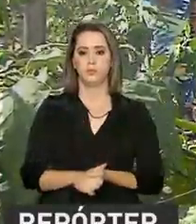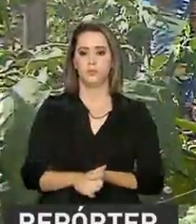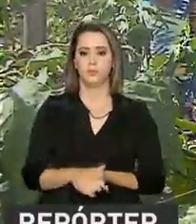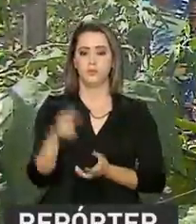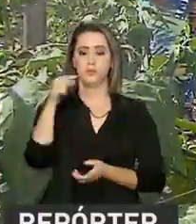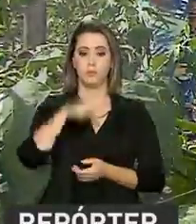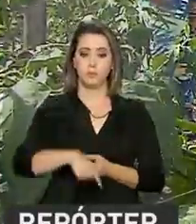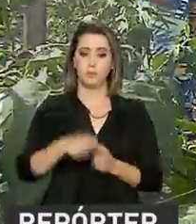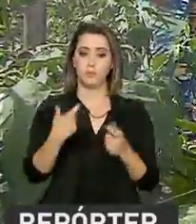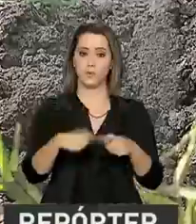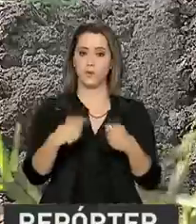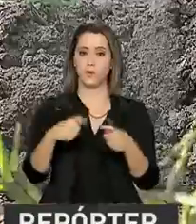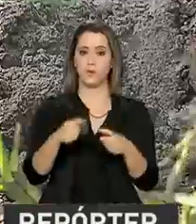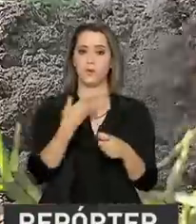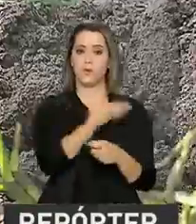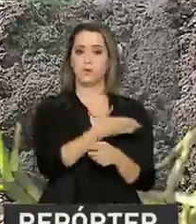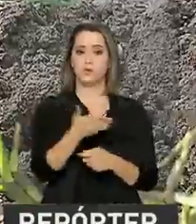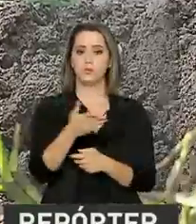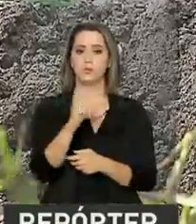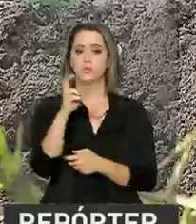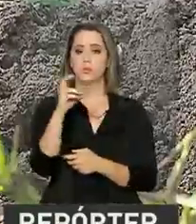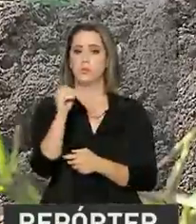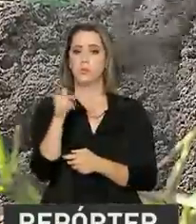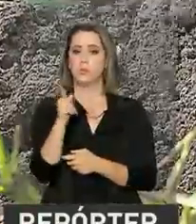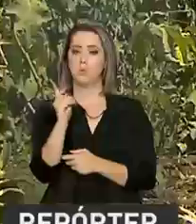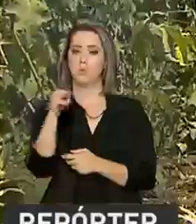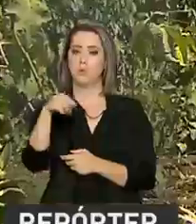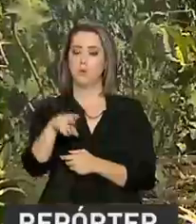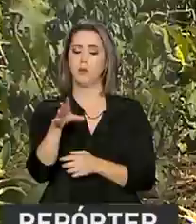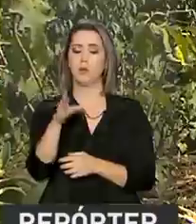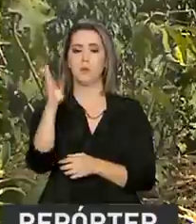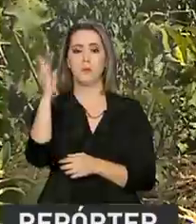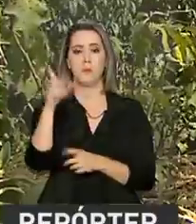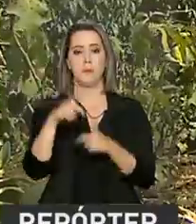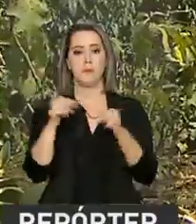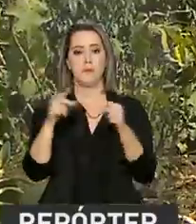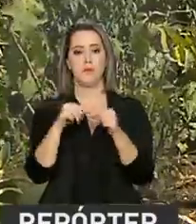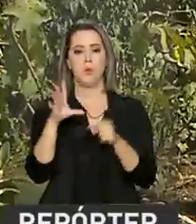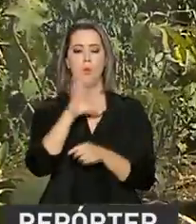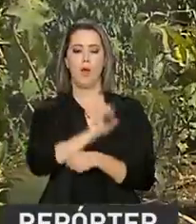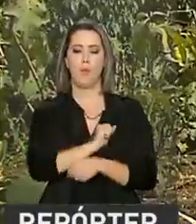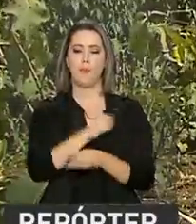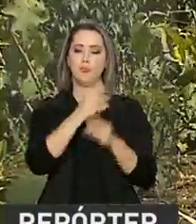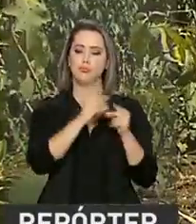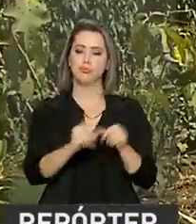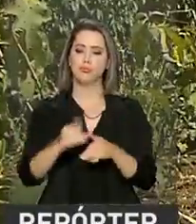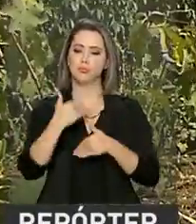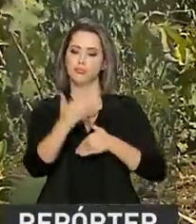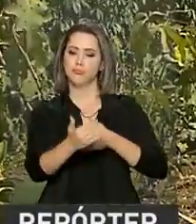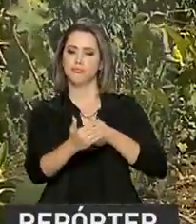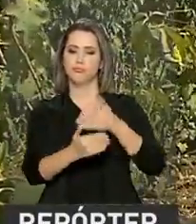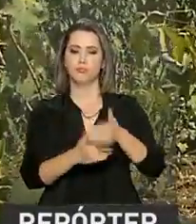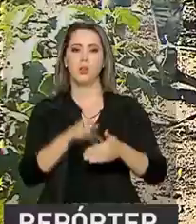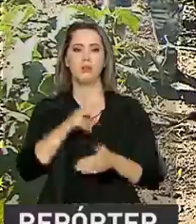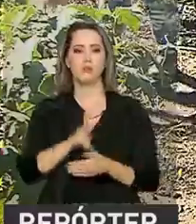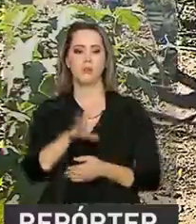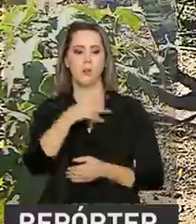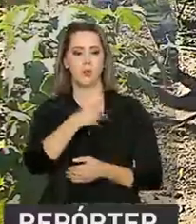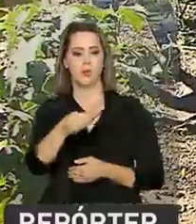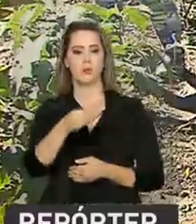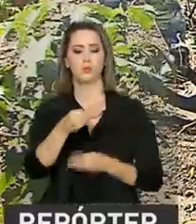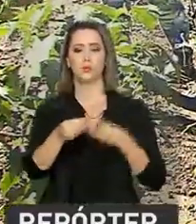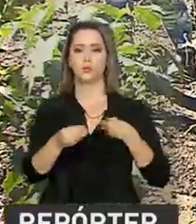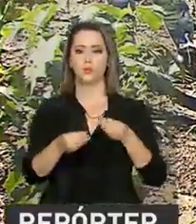nesta pequena propriedade a 50 km de Brasília o amor à Terra passa de geração para geração